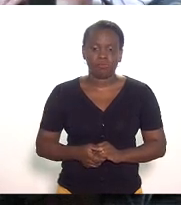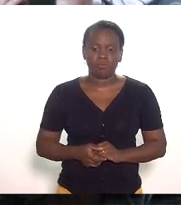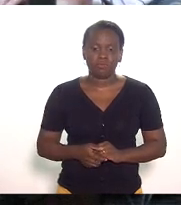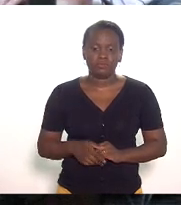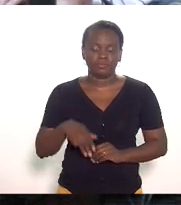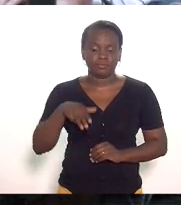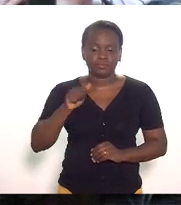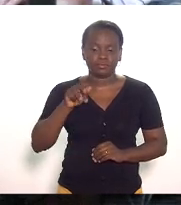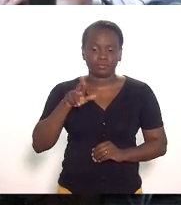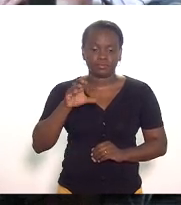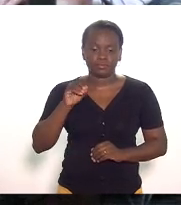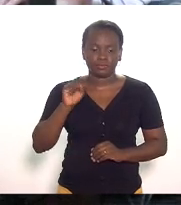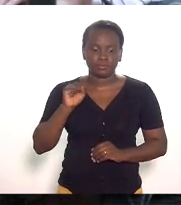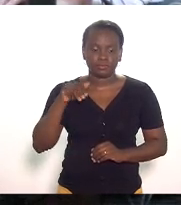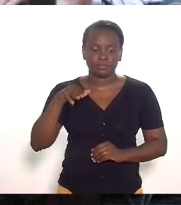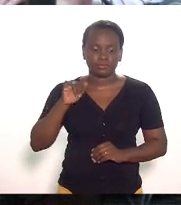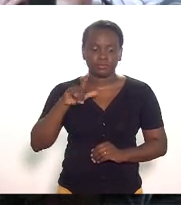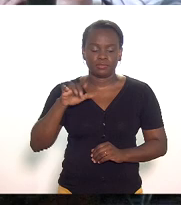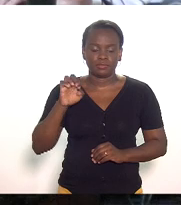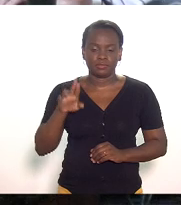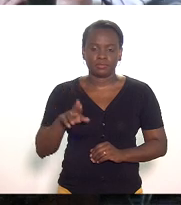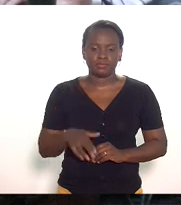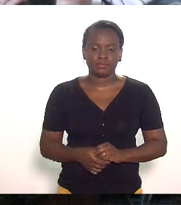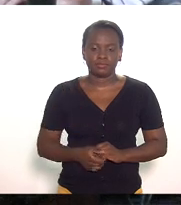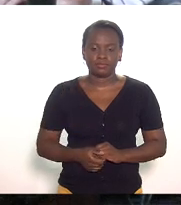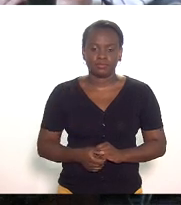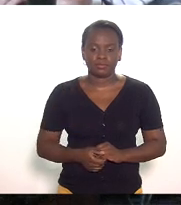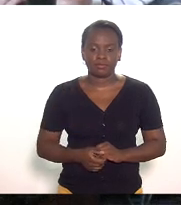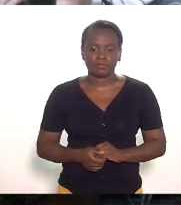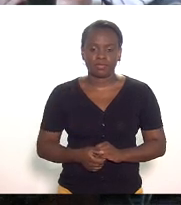Deputado Marcos Miller.